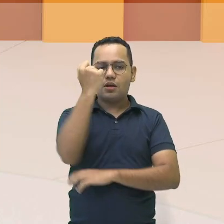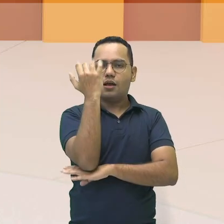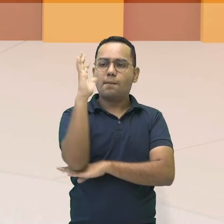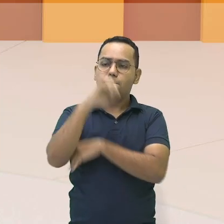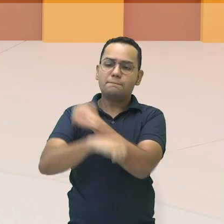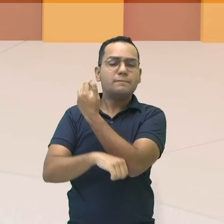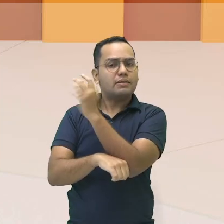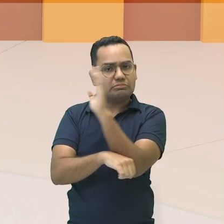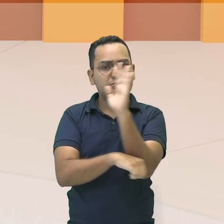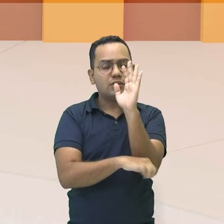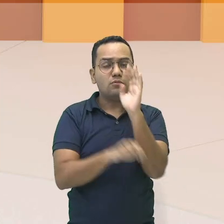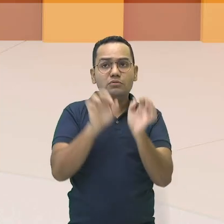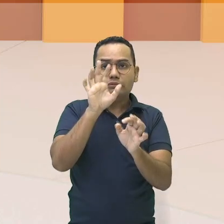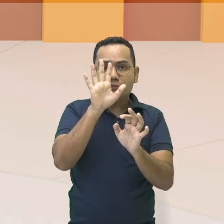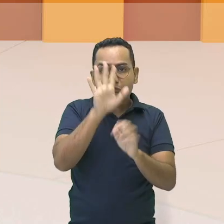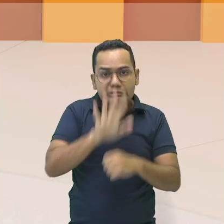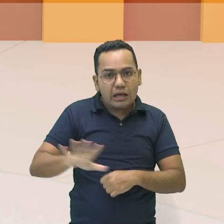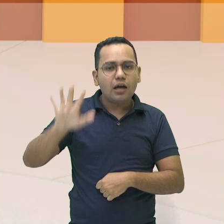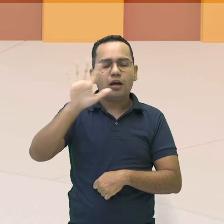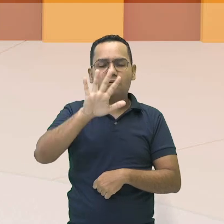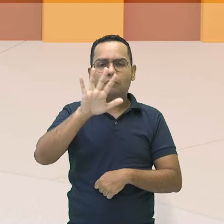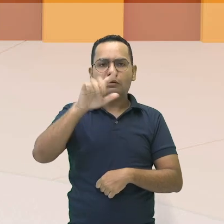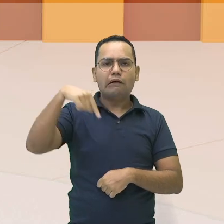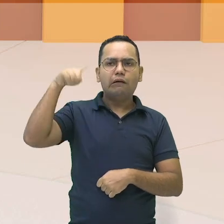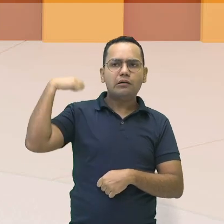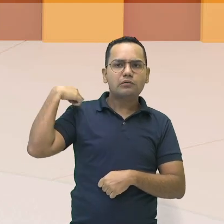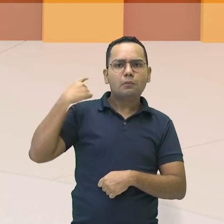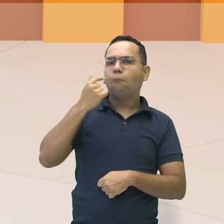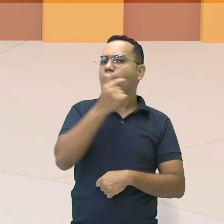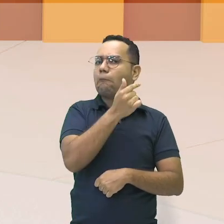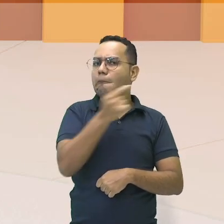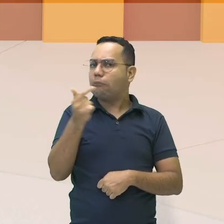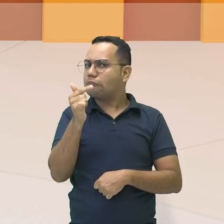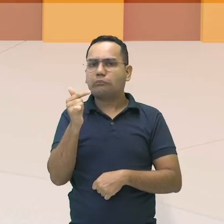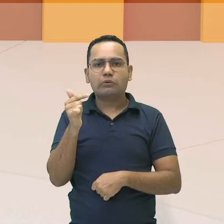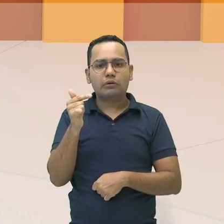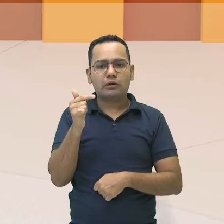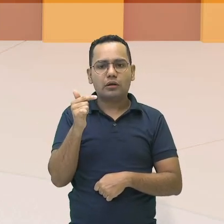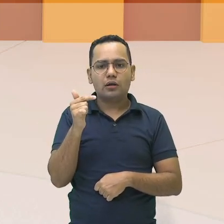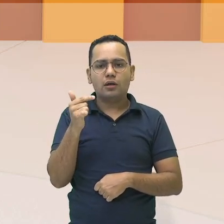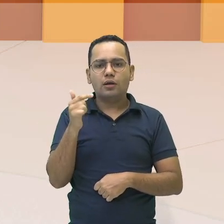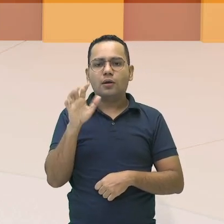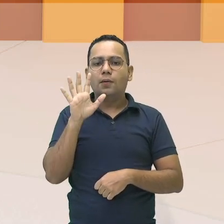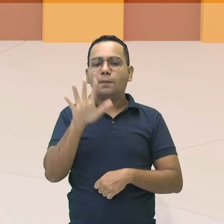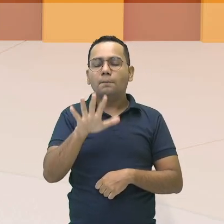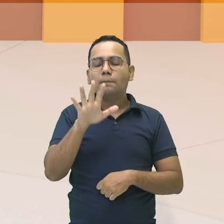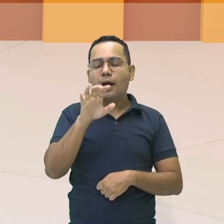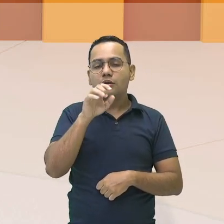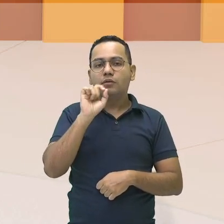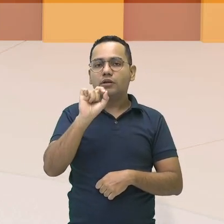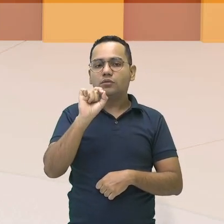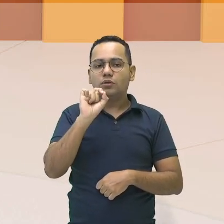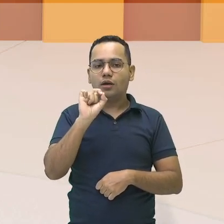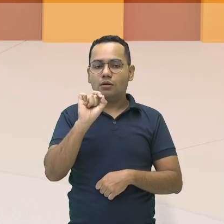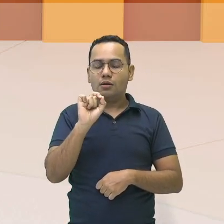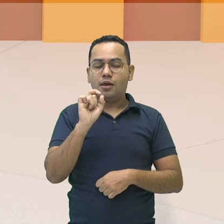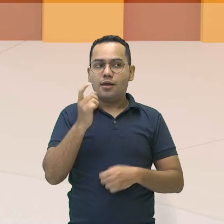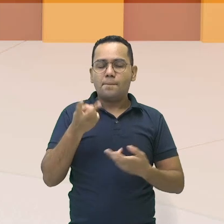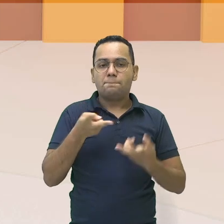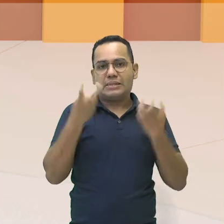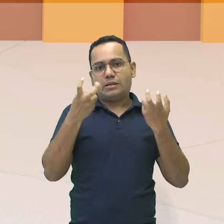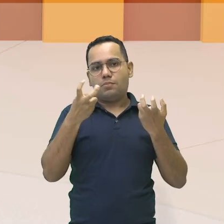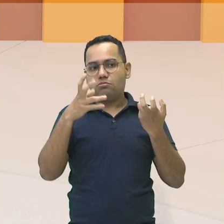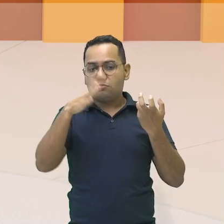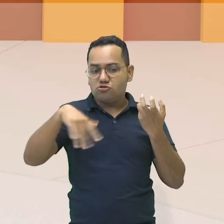tinha, tá? E fomentou esse debate voltado aos problemas ambientais vivenciados pela nossa sociedade. Foi